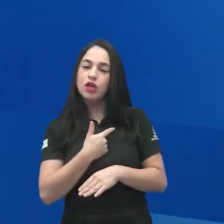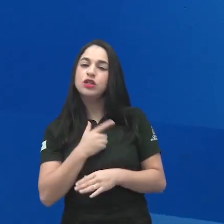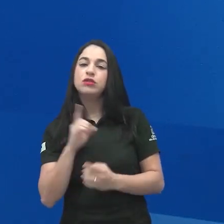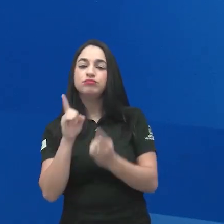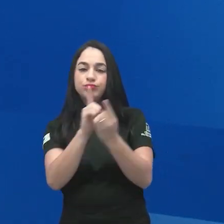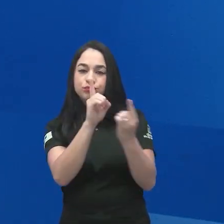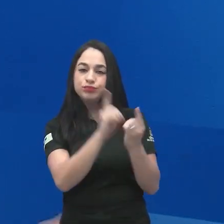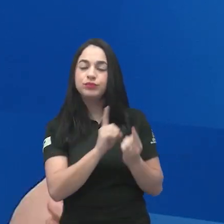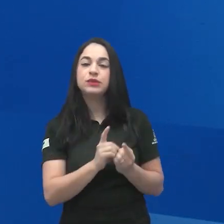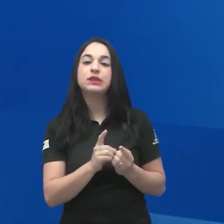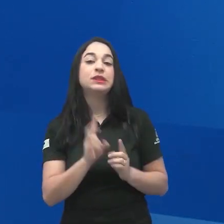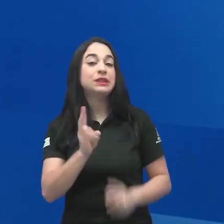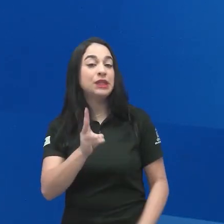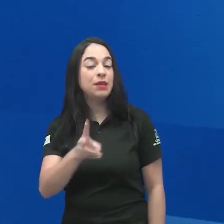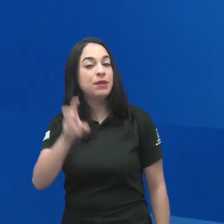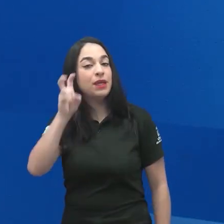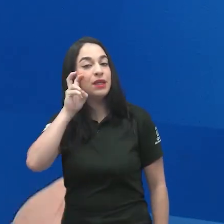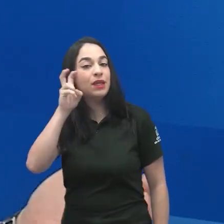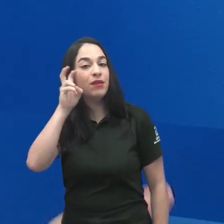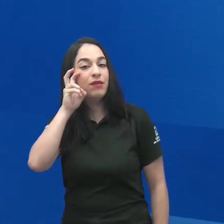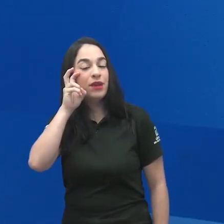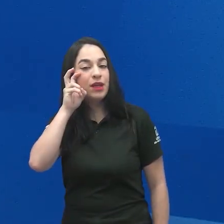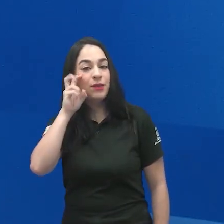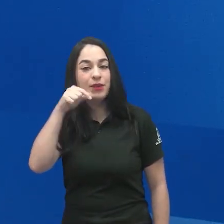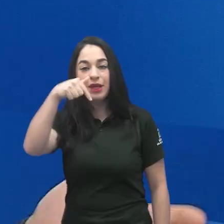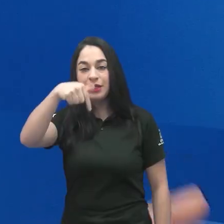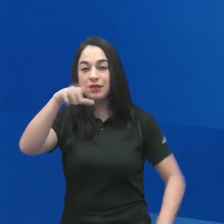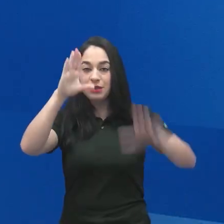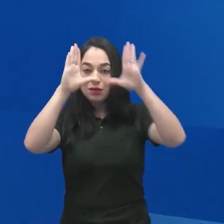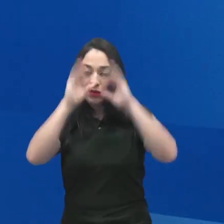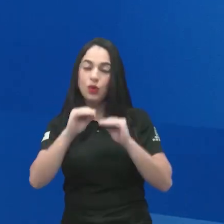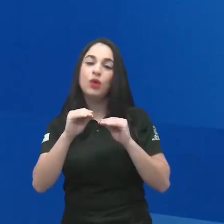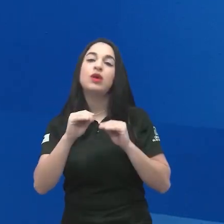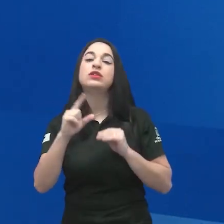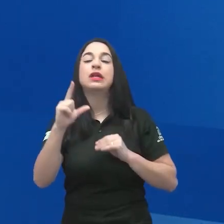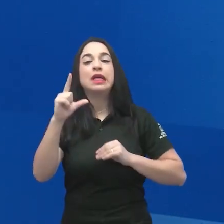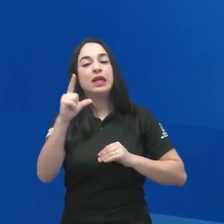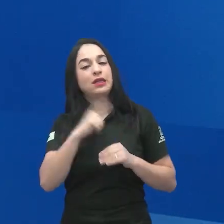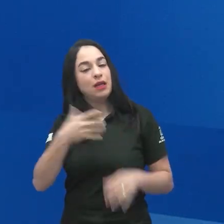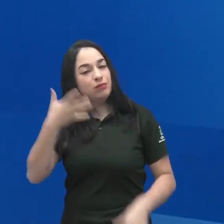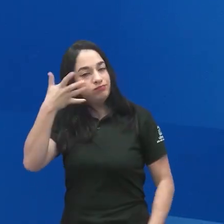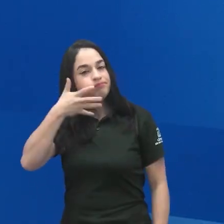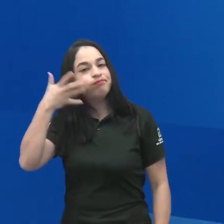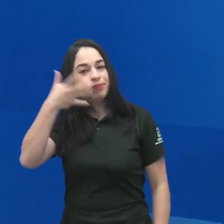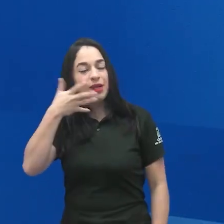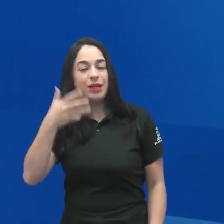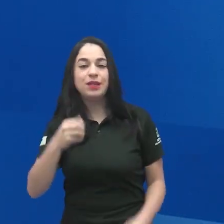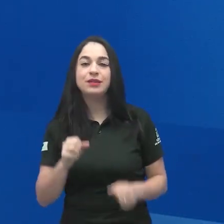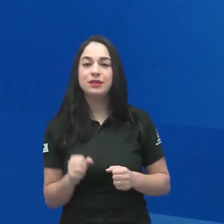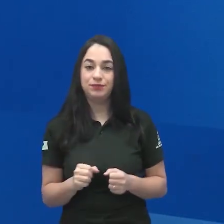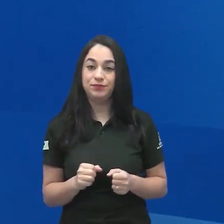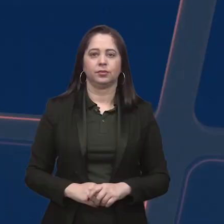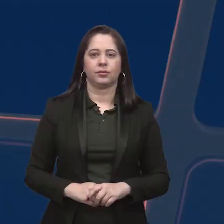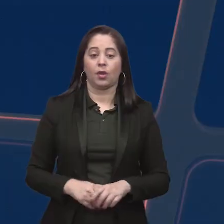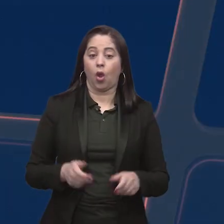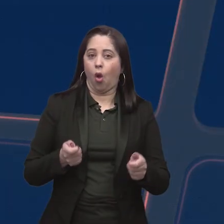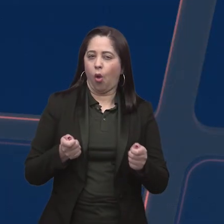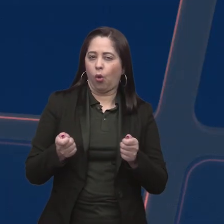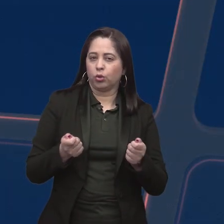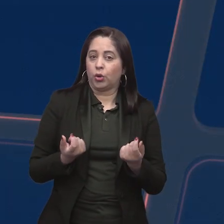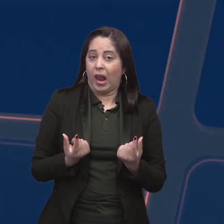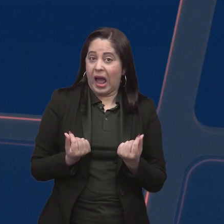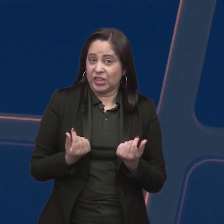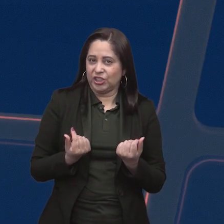prepara um bom atendimento e todas as quintas-feiras, às 19 horas, nós temos alguma palestra em algum dos pilares da gestão.